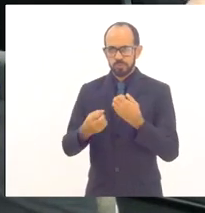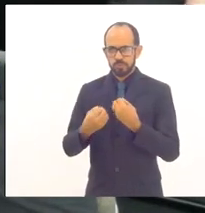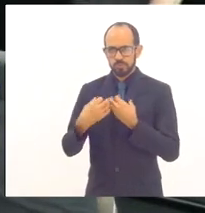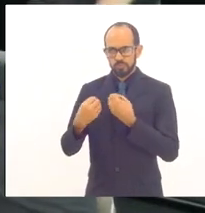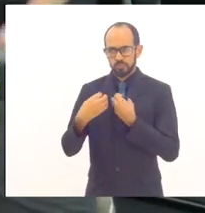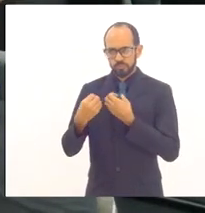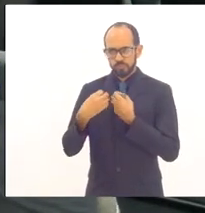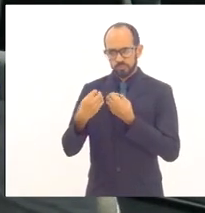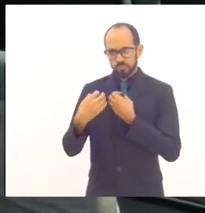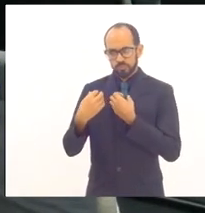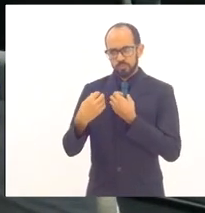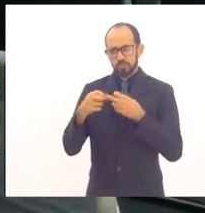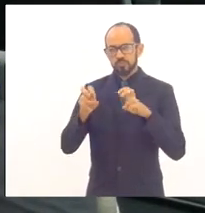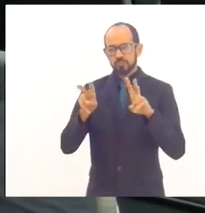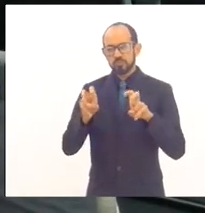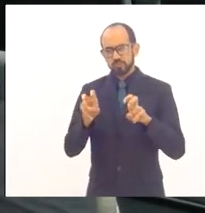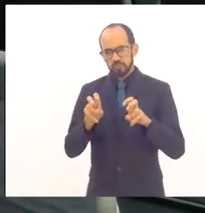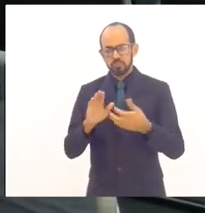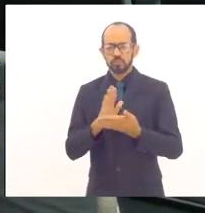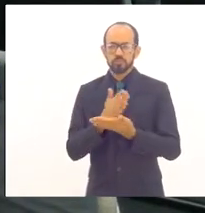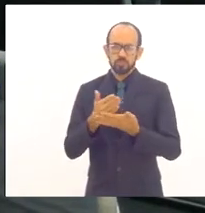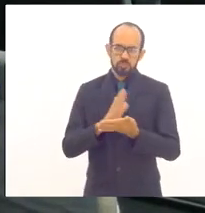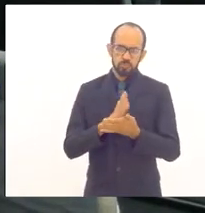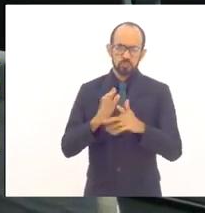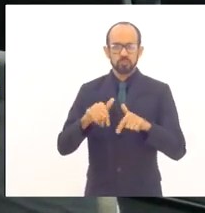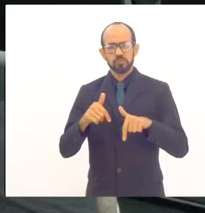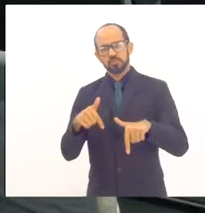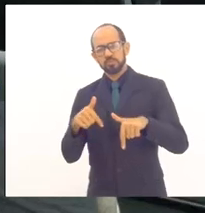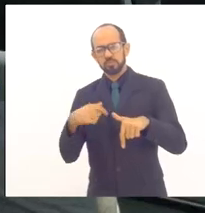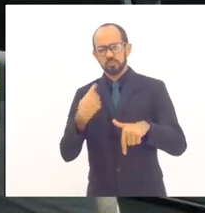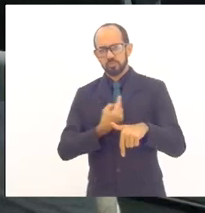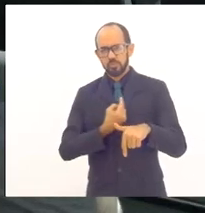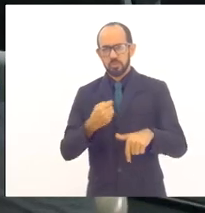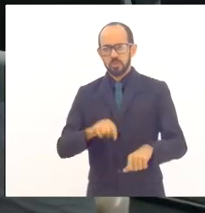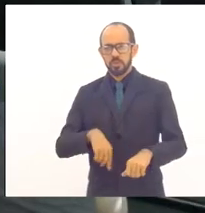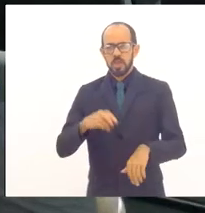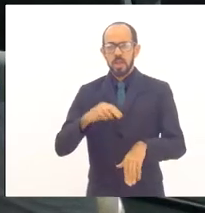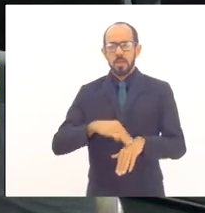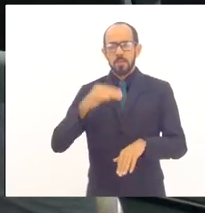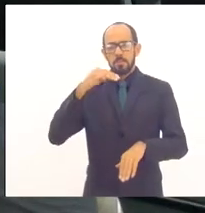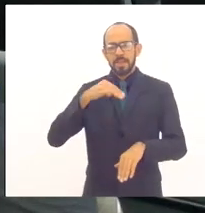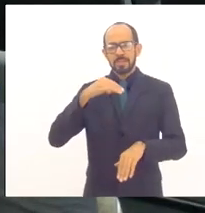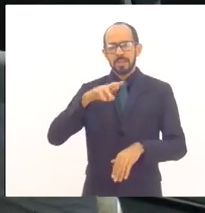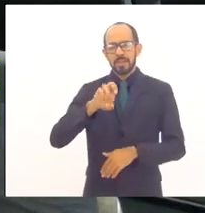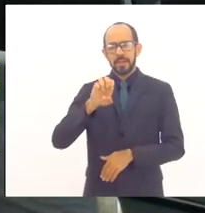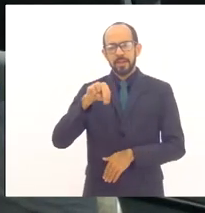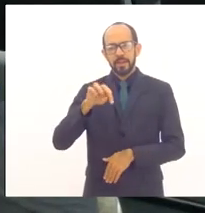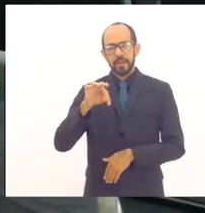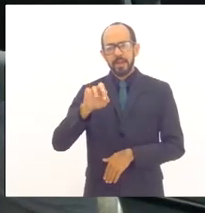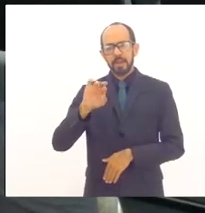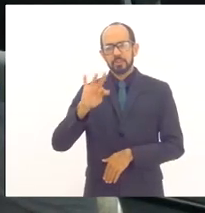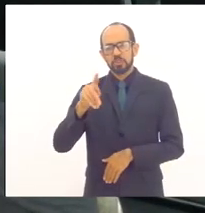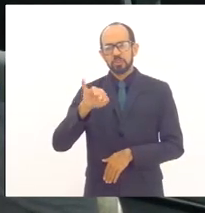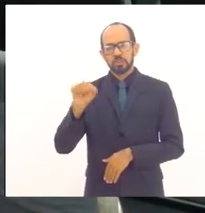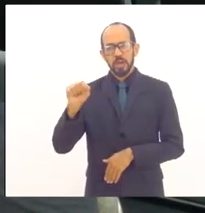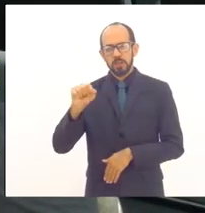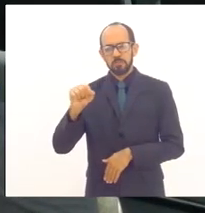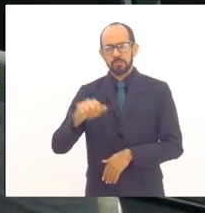também em algumas das nossas iniciativas. Mestra Renatinha, está aqui.